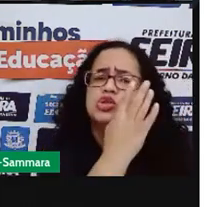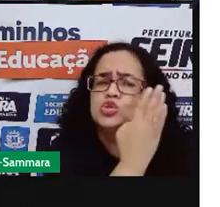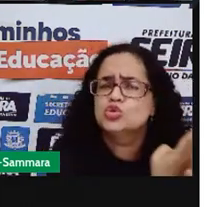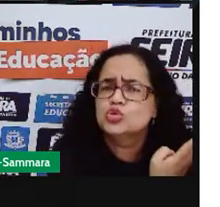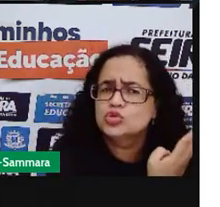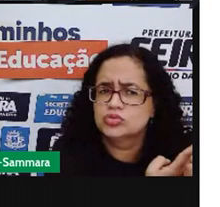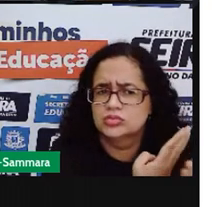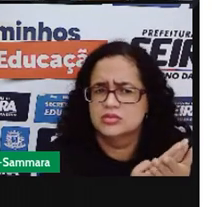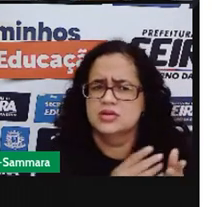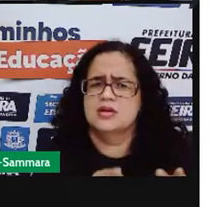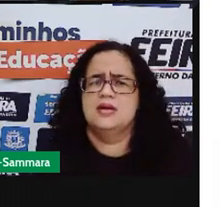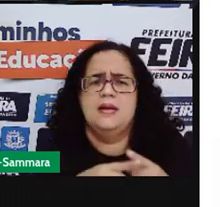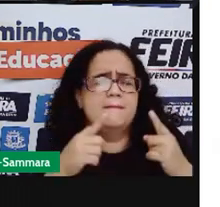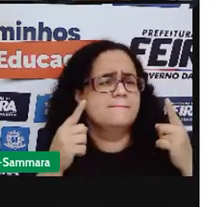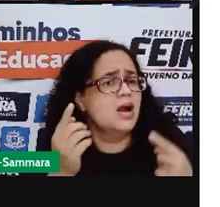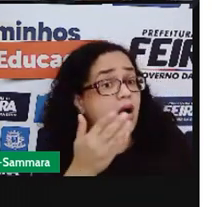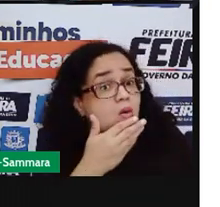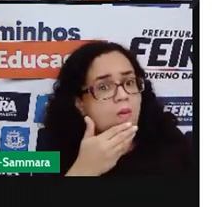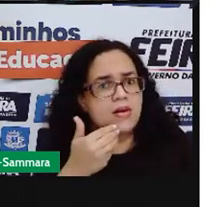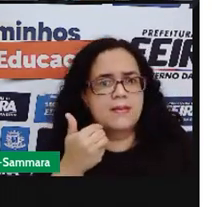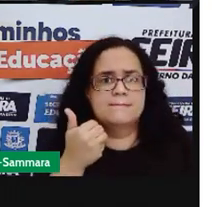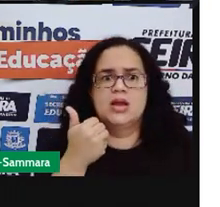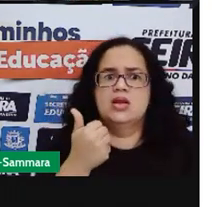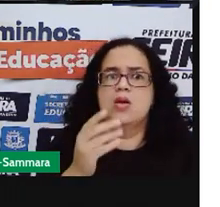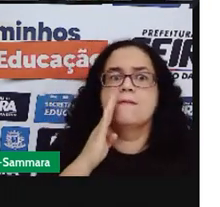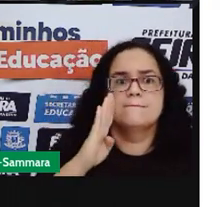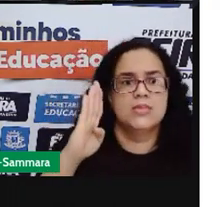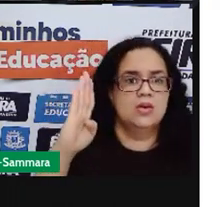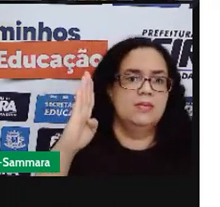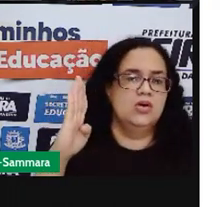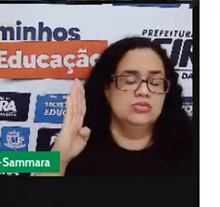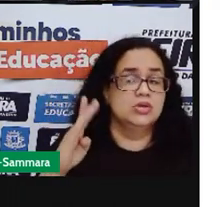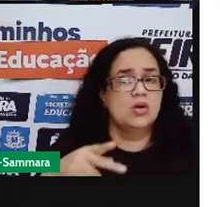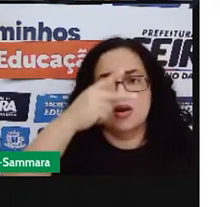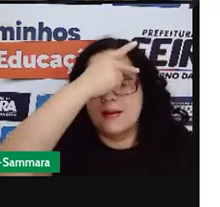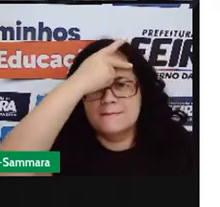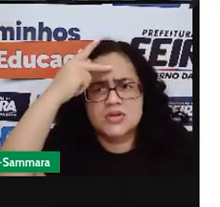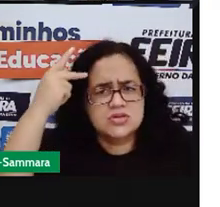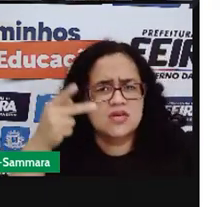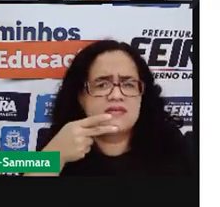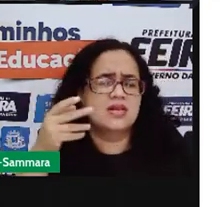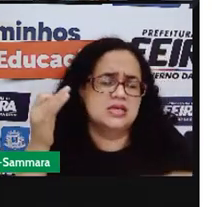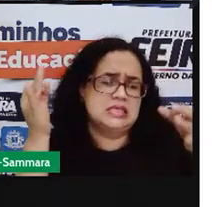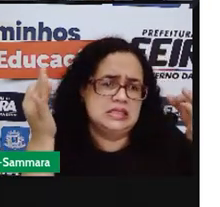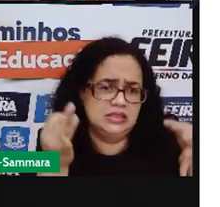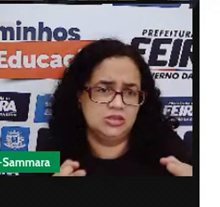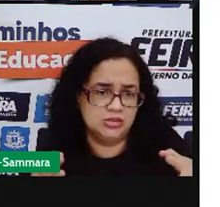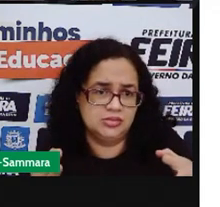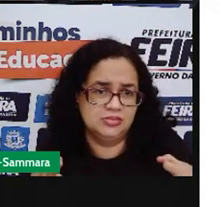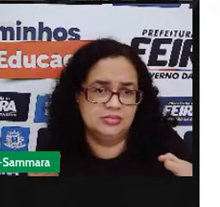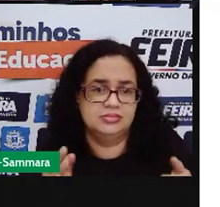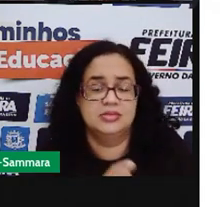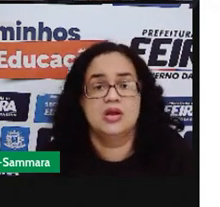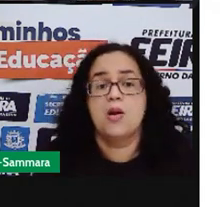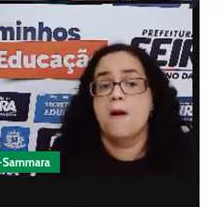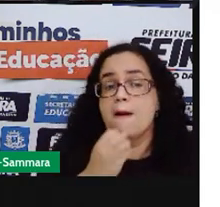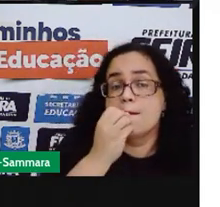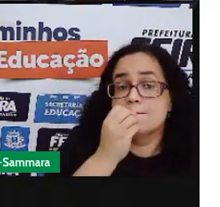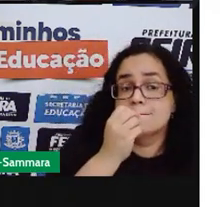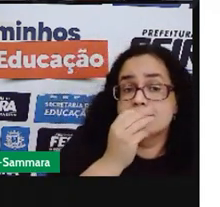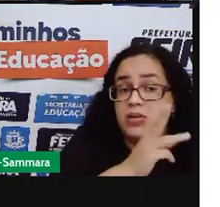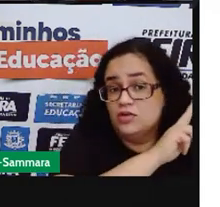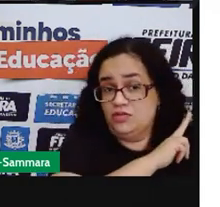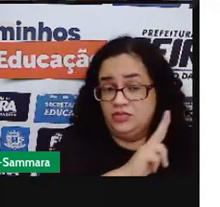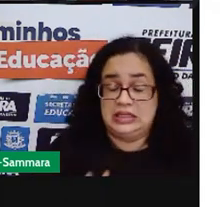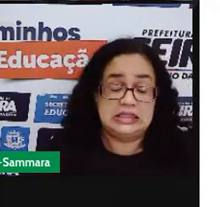estudar quais eram as melhores propostas, qual era o candidato que poderia ser um bom vereador e